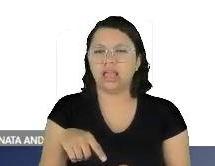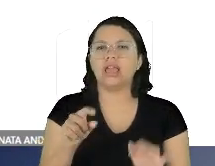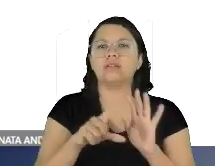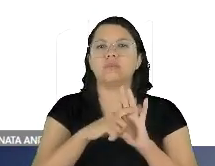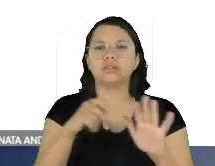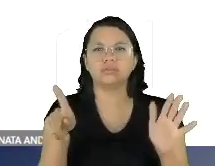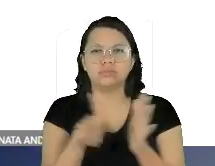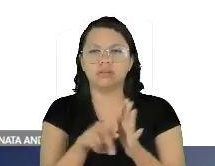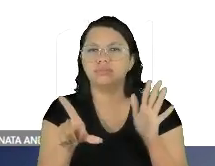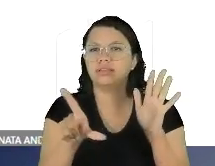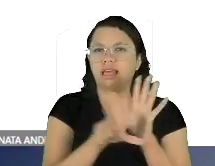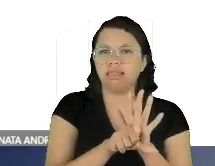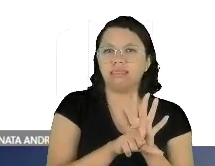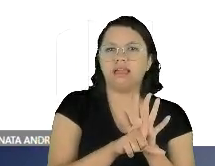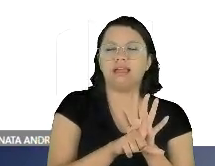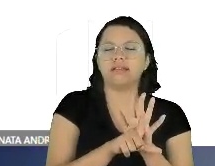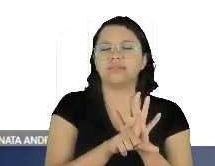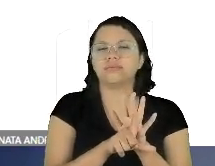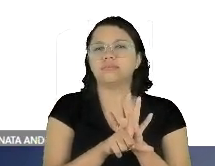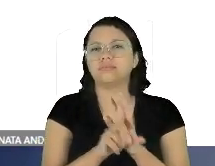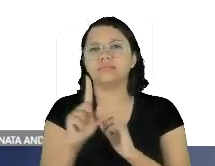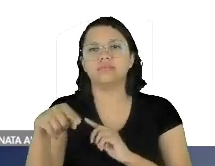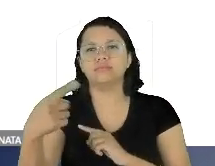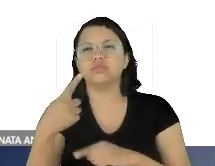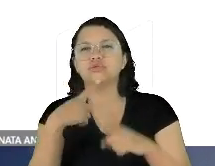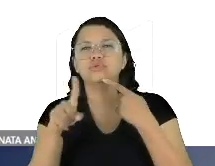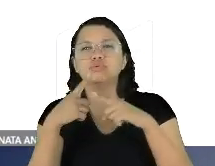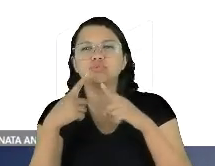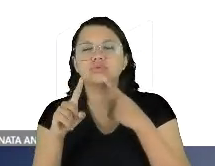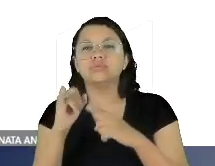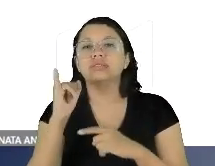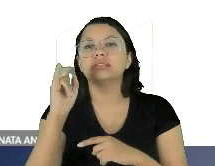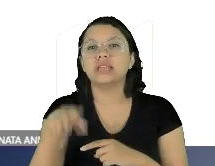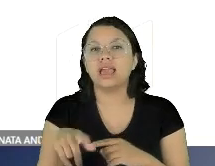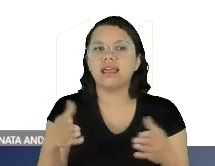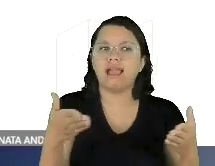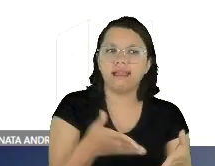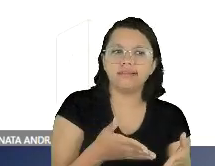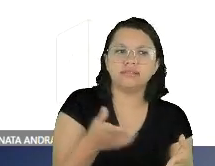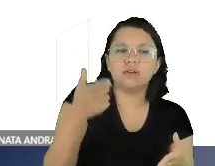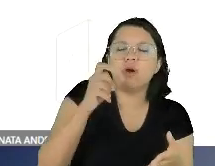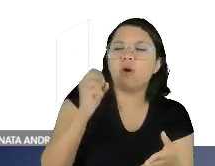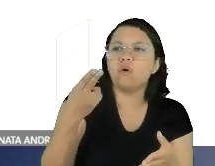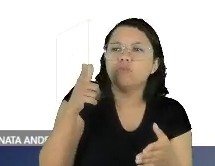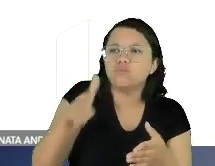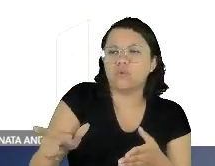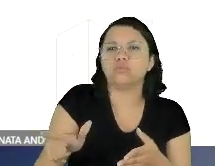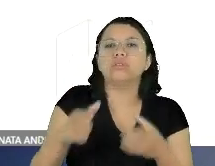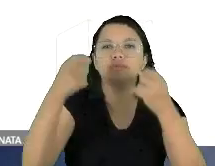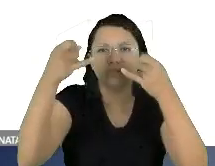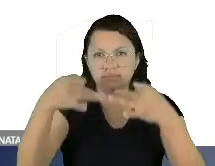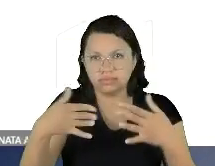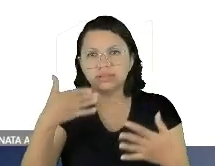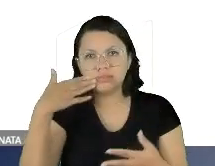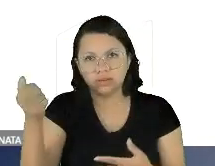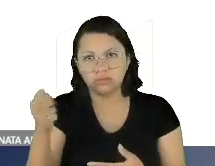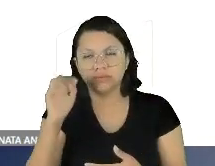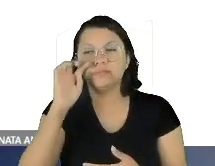de lei. Depois a discussão é se era esse artigo ou se era outro. Eu vou explicar melhor para